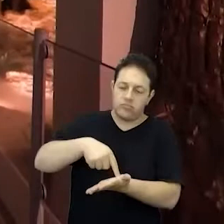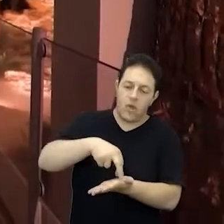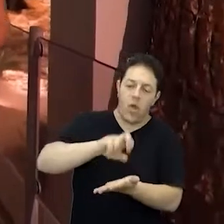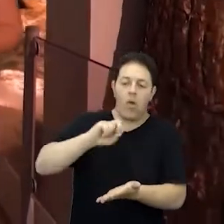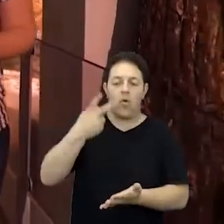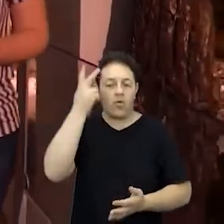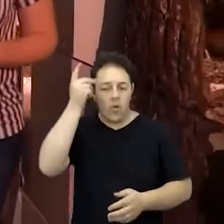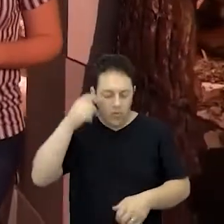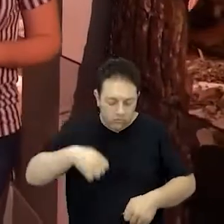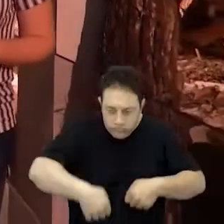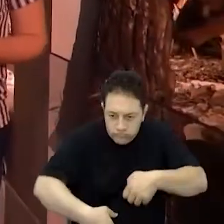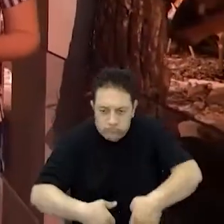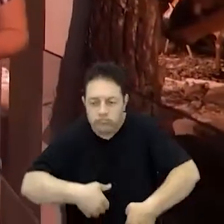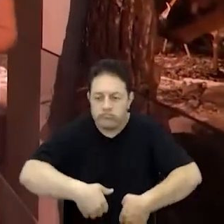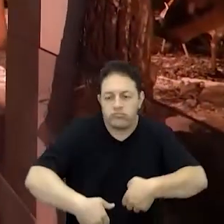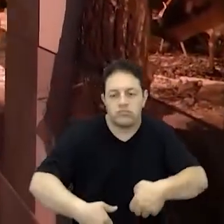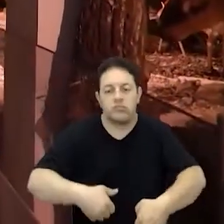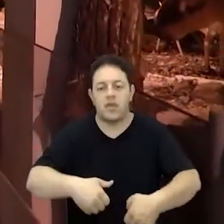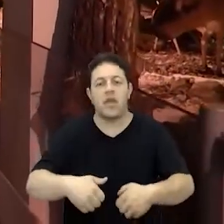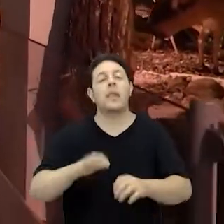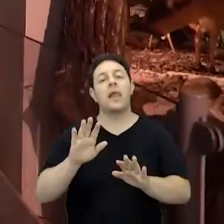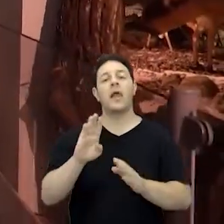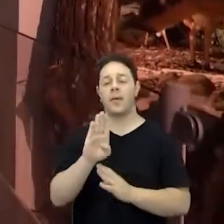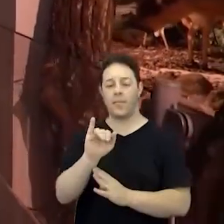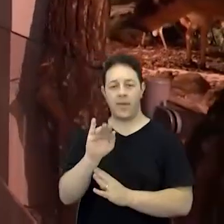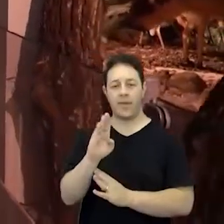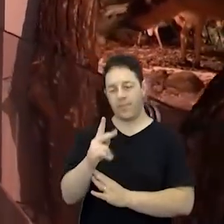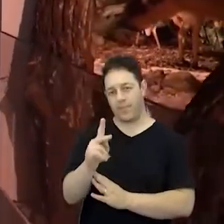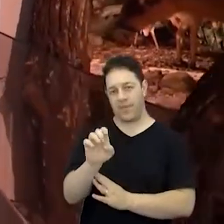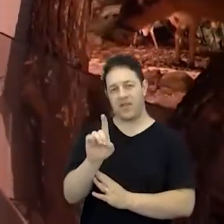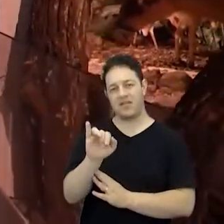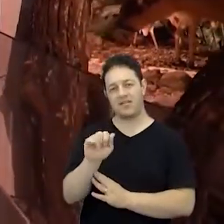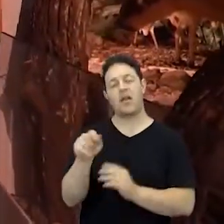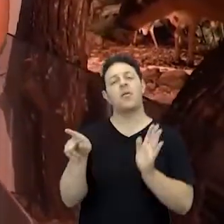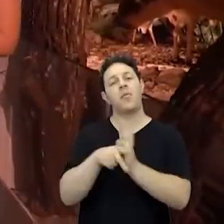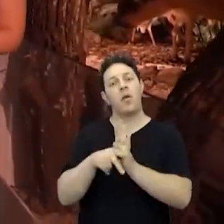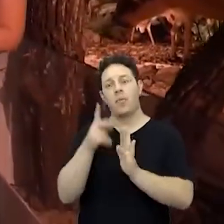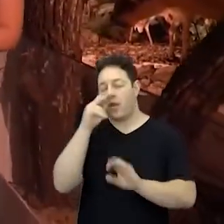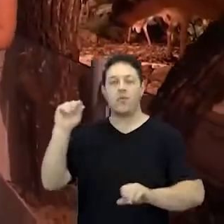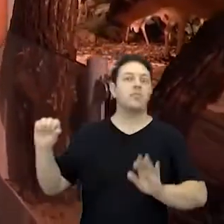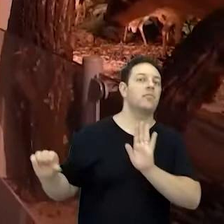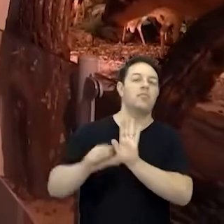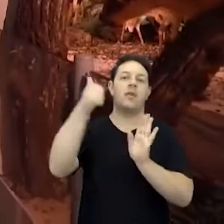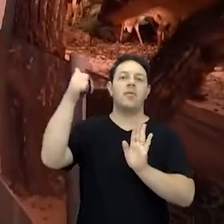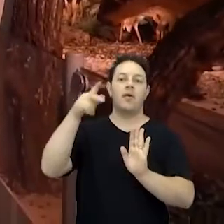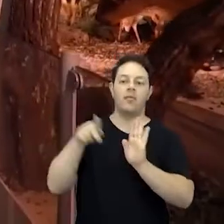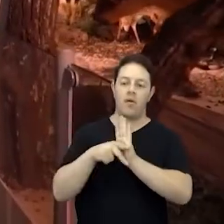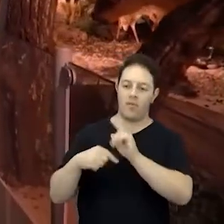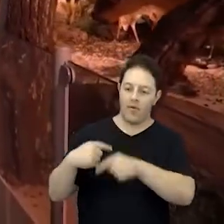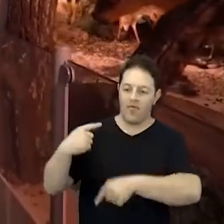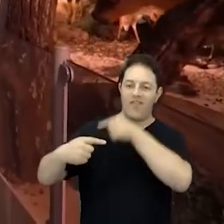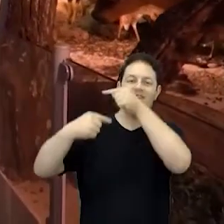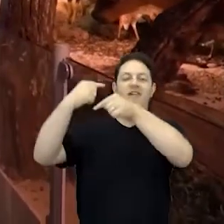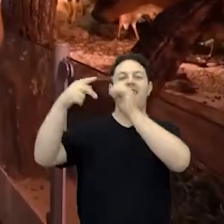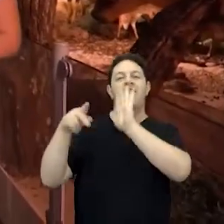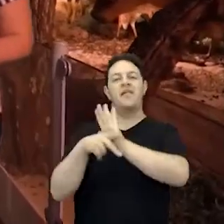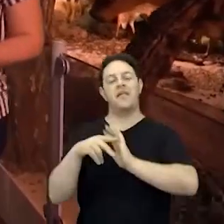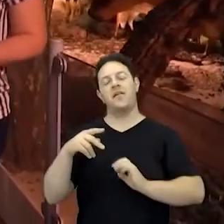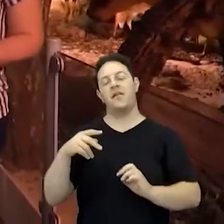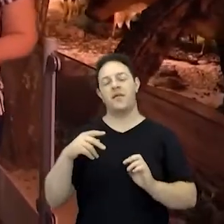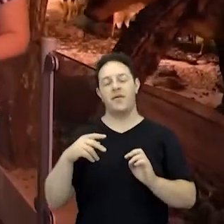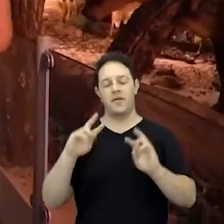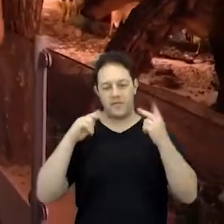e isso é muito importante porque a bípede ela é uma água da linhagem evolutiva humana né tanto que estamos aqui caminhando né na